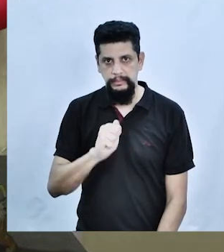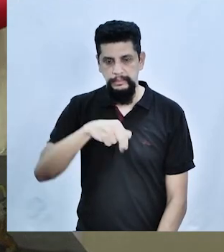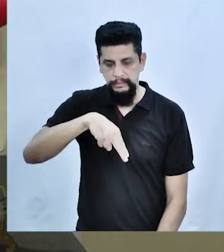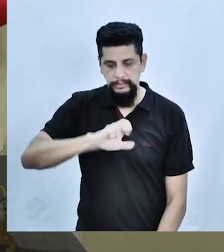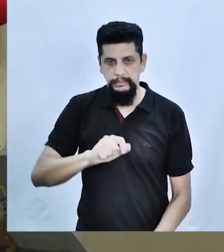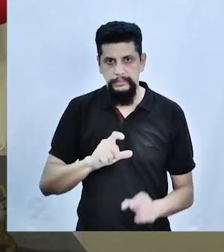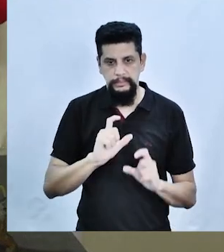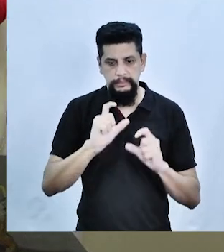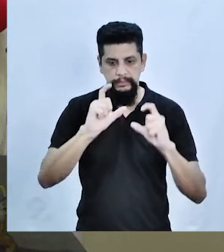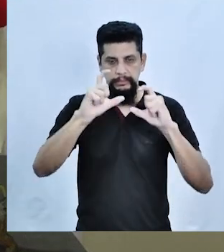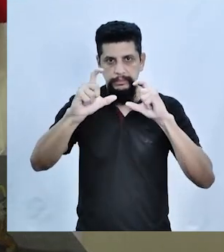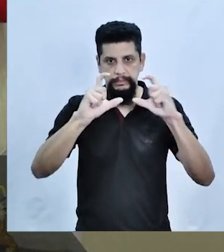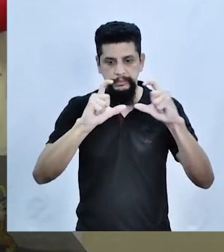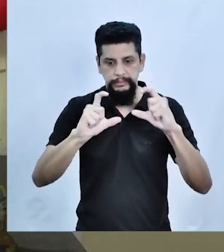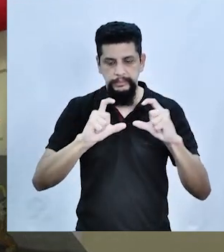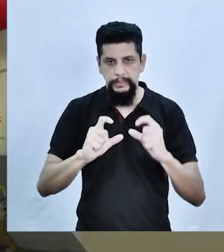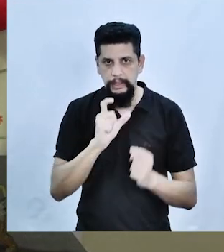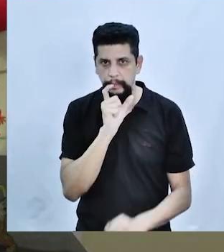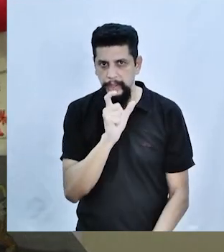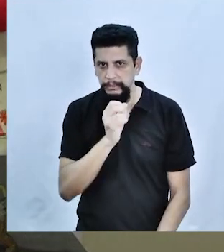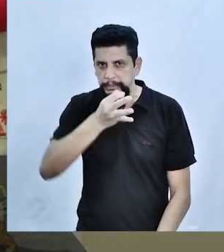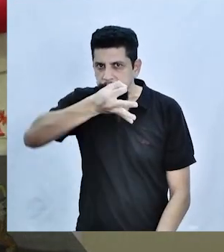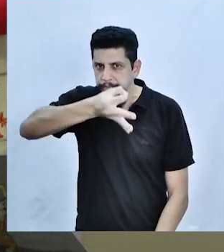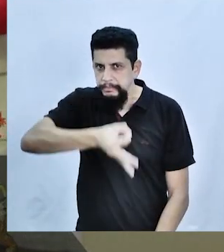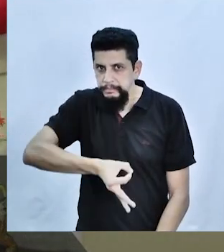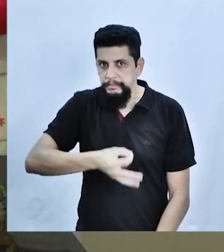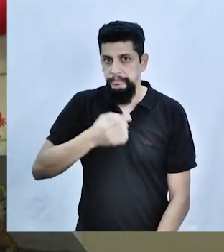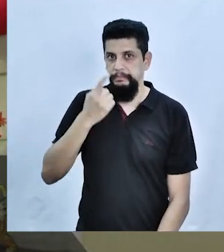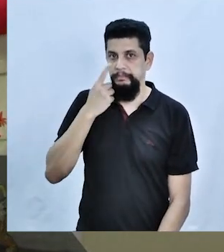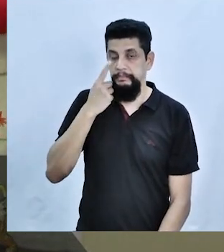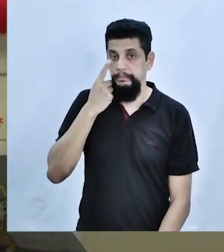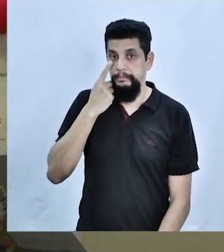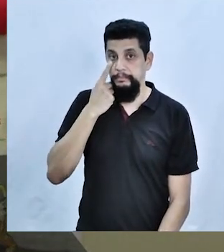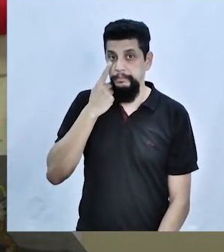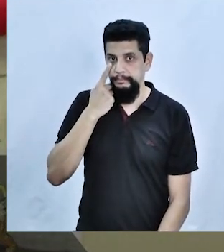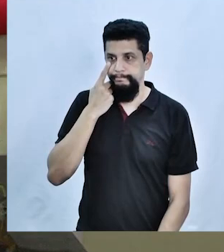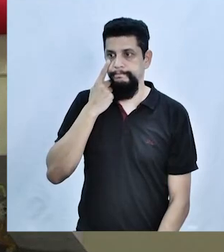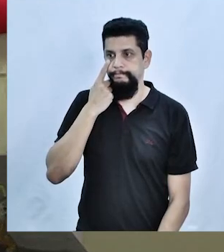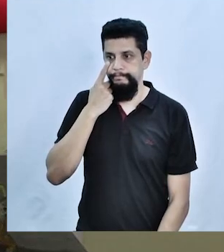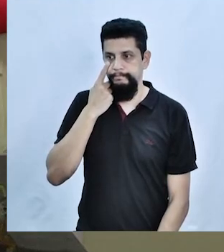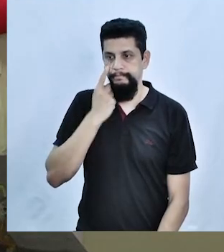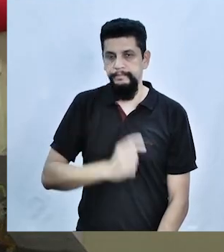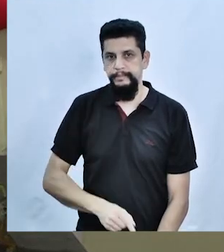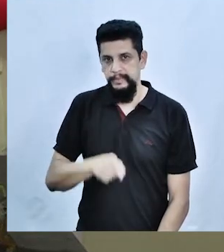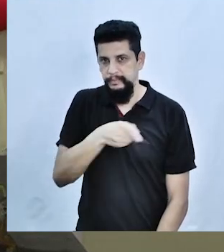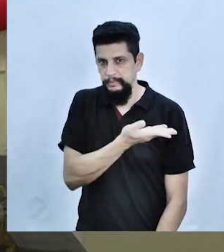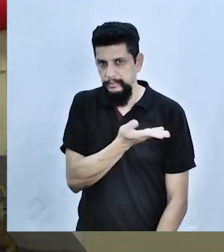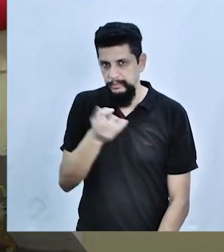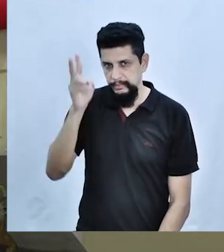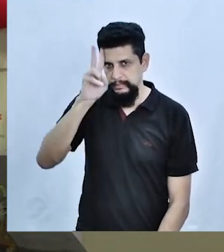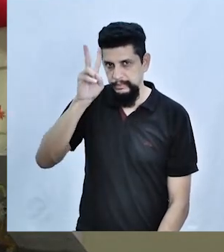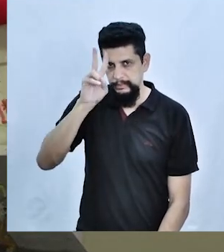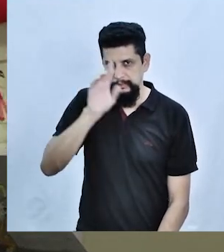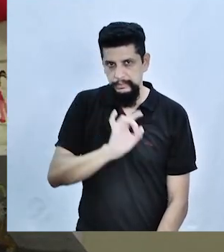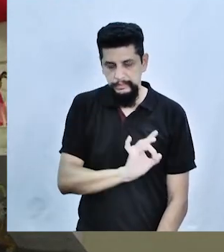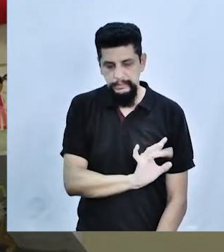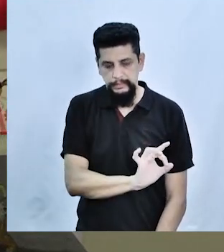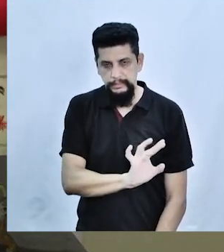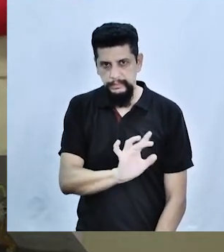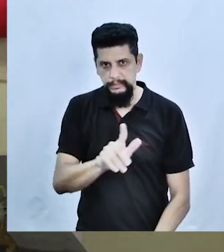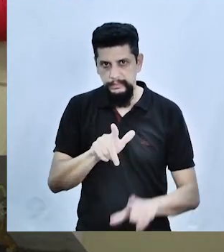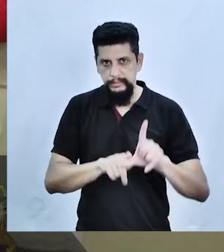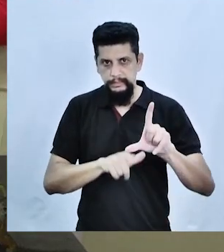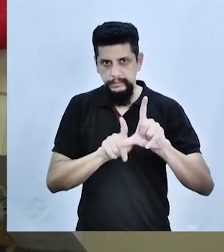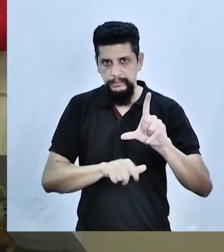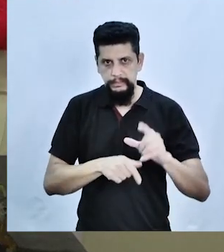as letras na ordem certa para a gente conferir se era mesmo essa palavra, né, prof? Olha aqui, ó. Lembram das